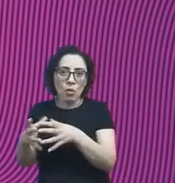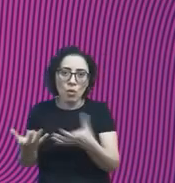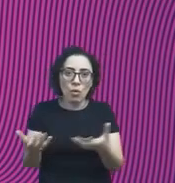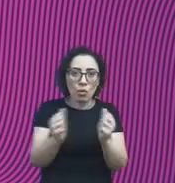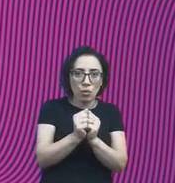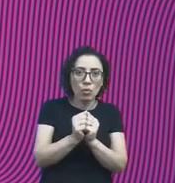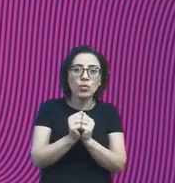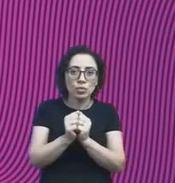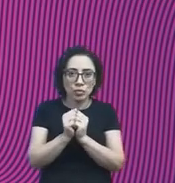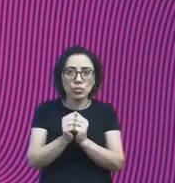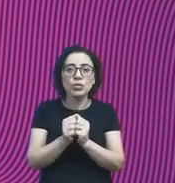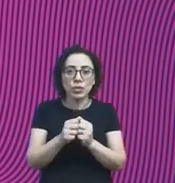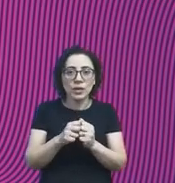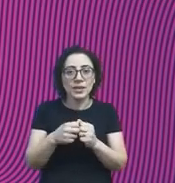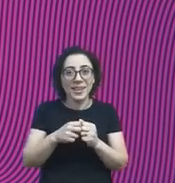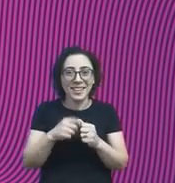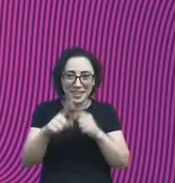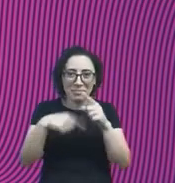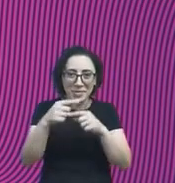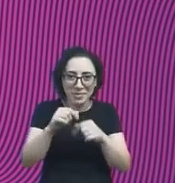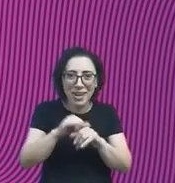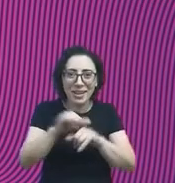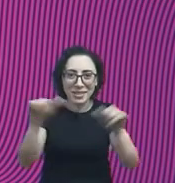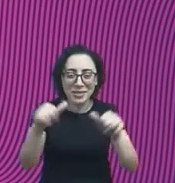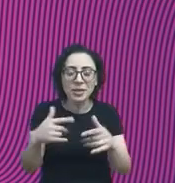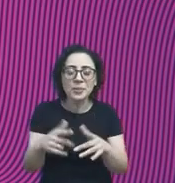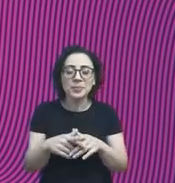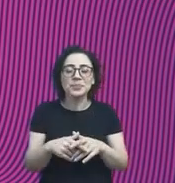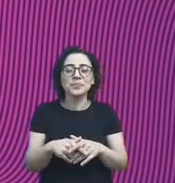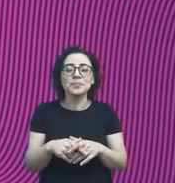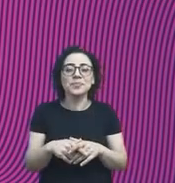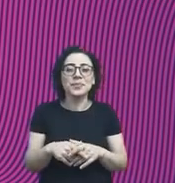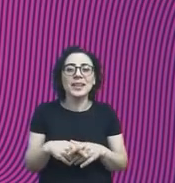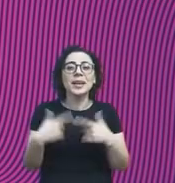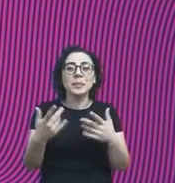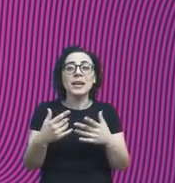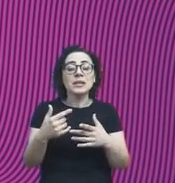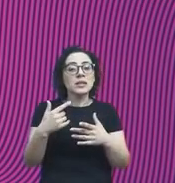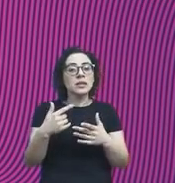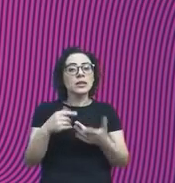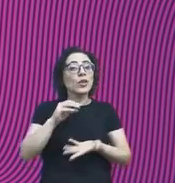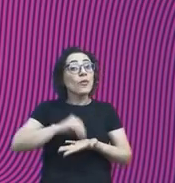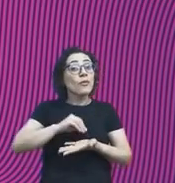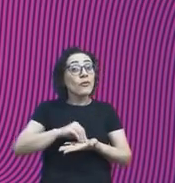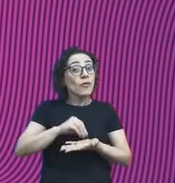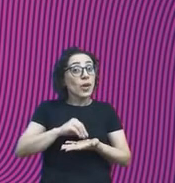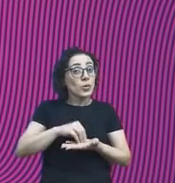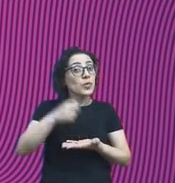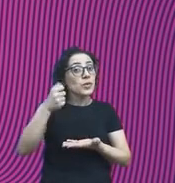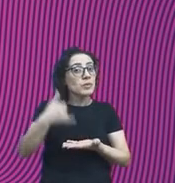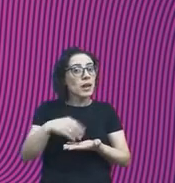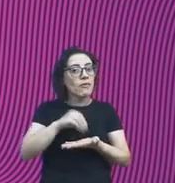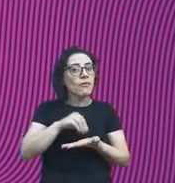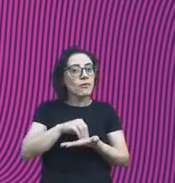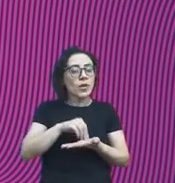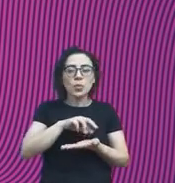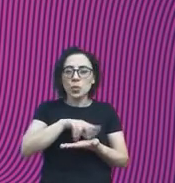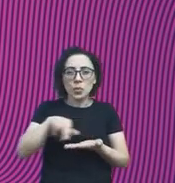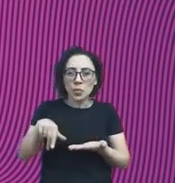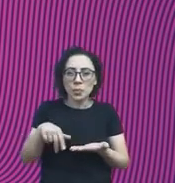daqui a pouco, mas aí vou fazer autocrítica, que além, fala-se muito de divulgação de indicador, medição,